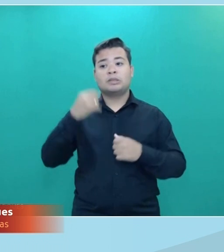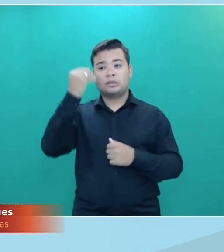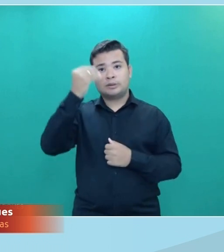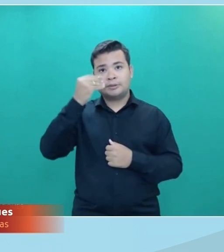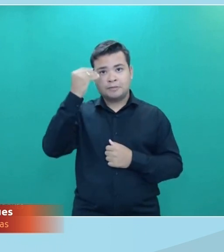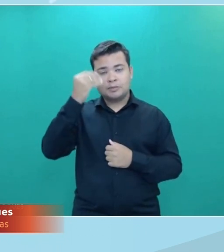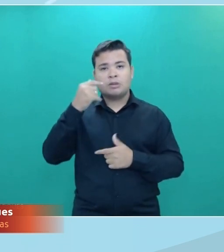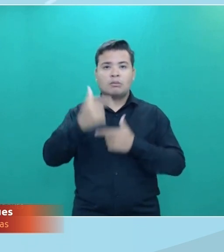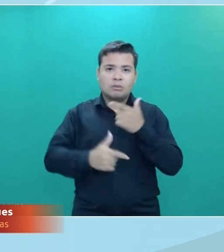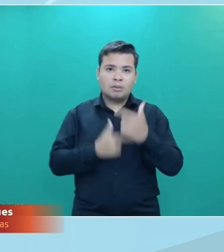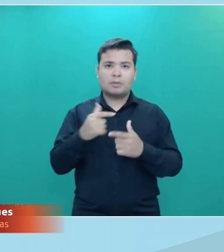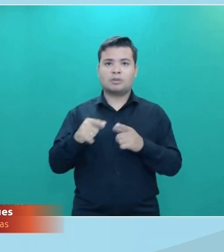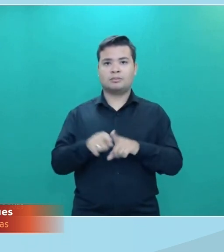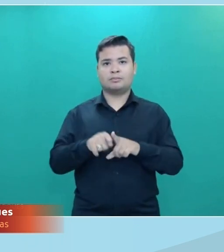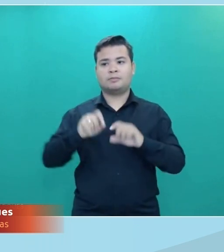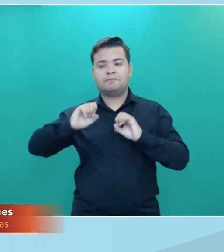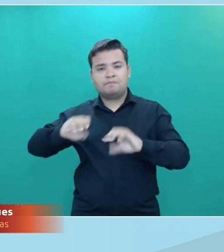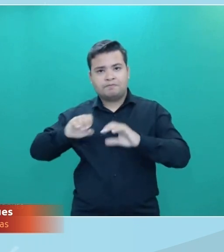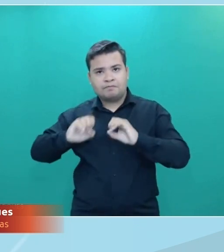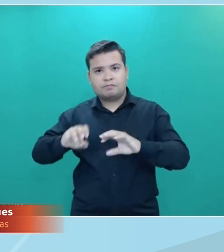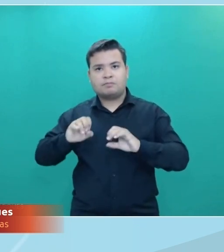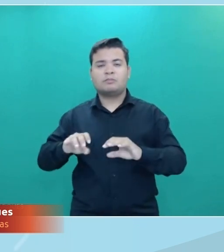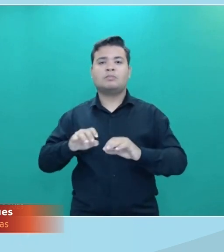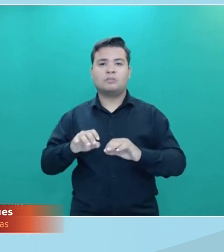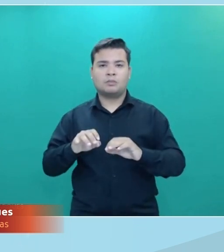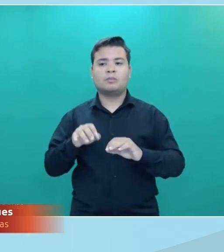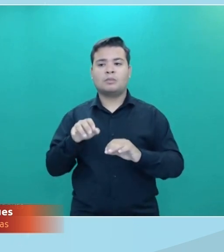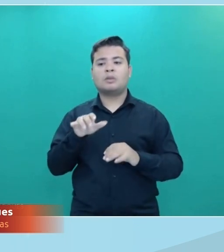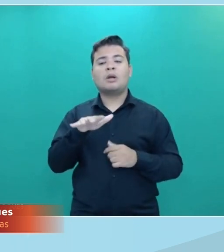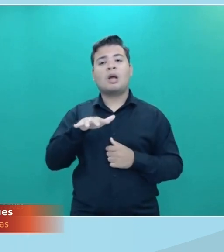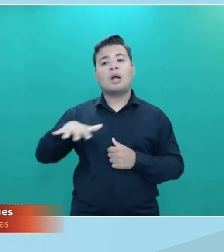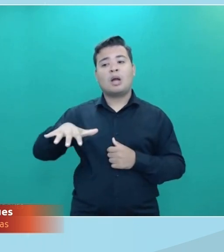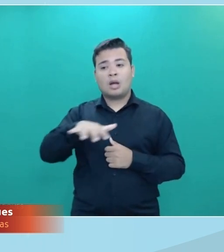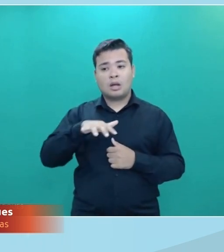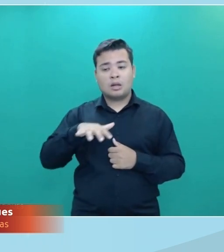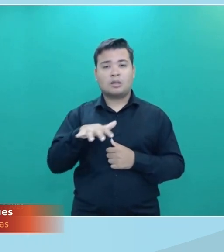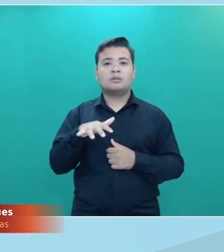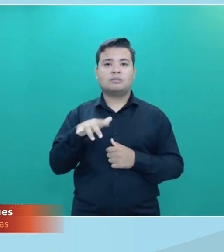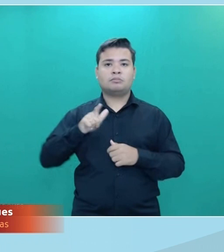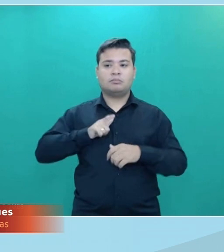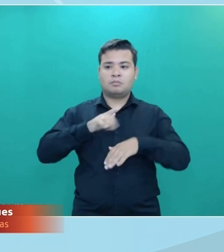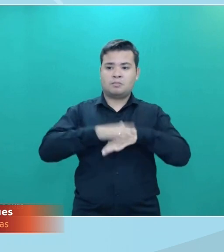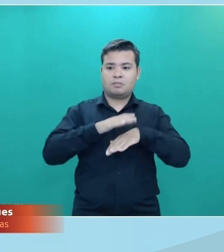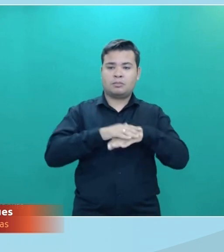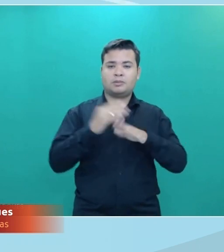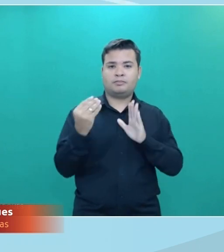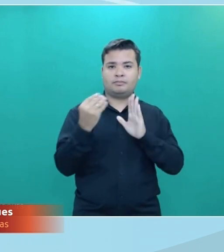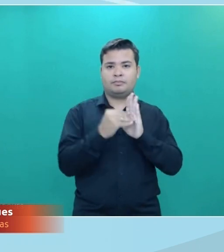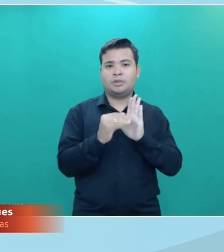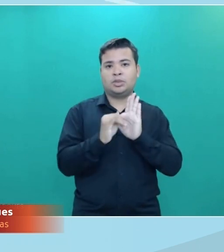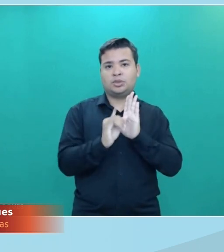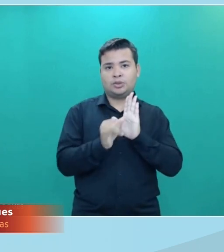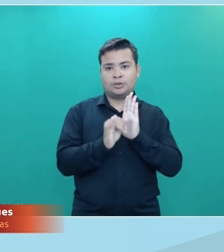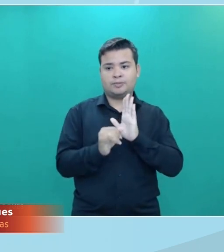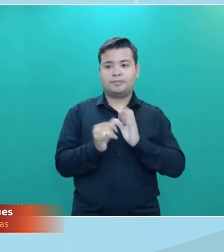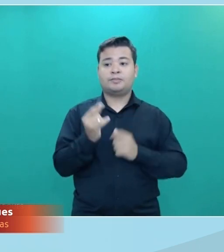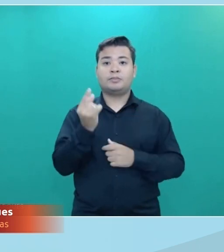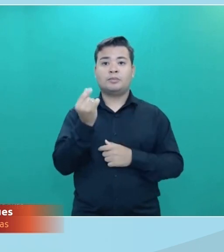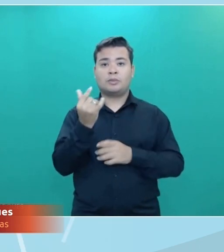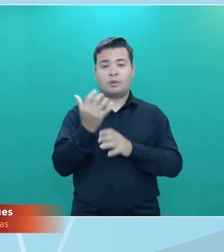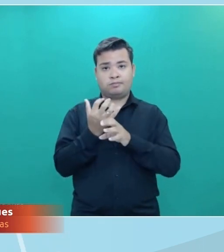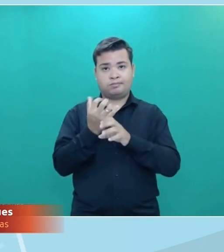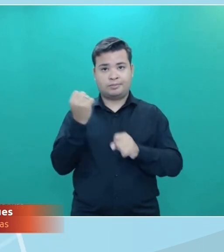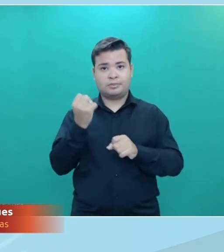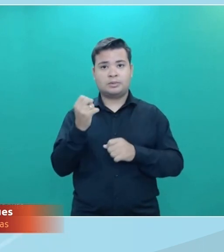e ensino, né, nas áreas definidas pelo edital. A remuneração é de